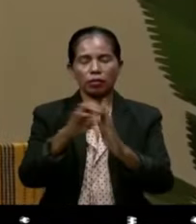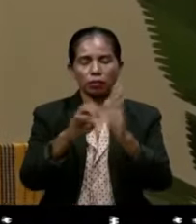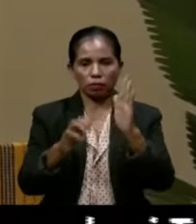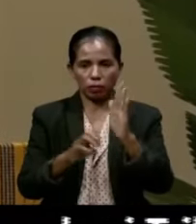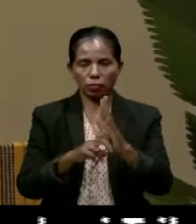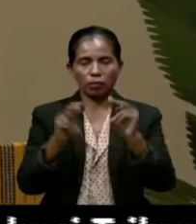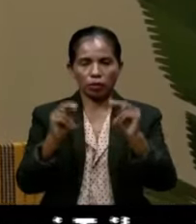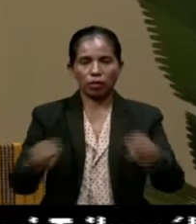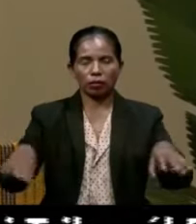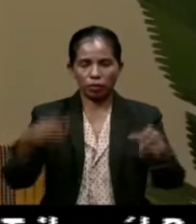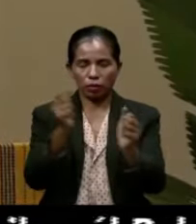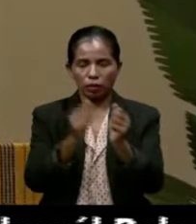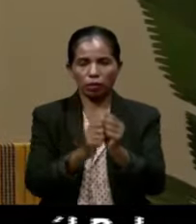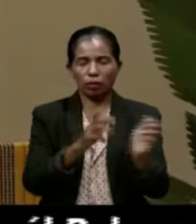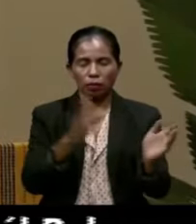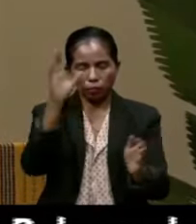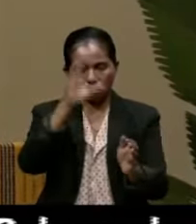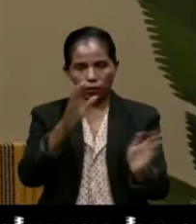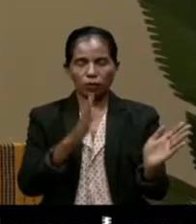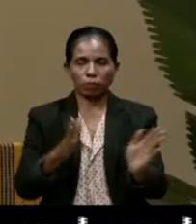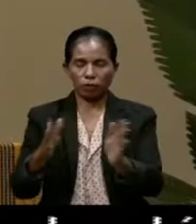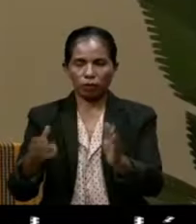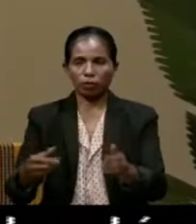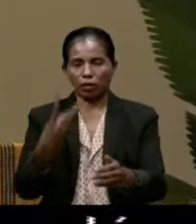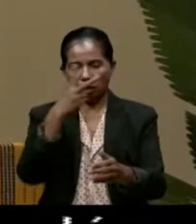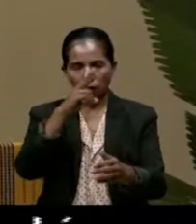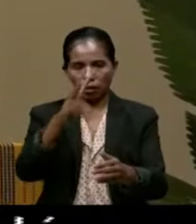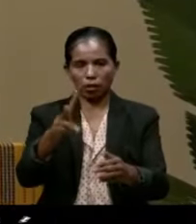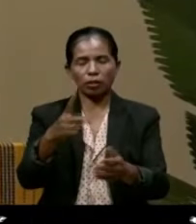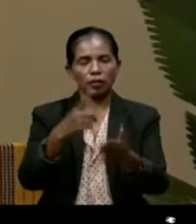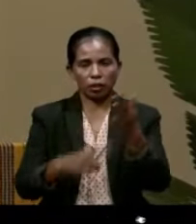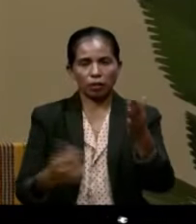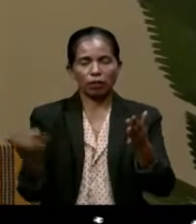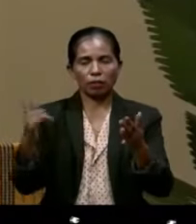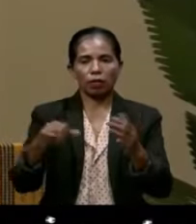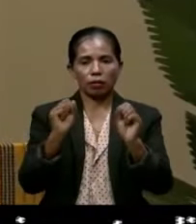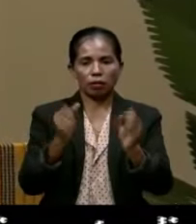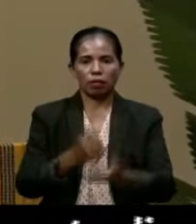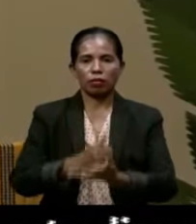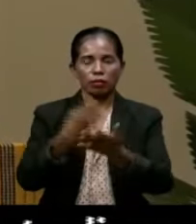ela para tu ita buka forma ou oi ori desenvolver